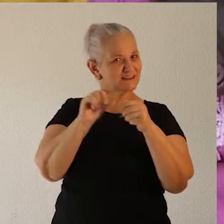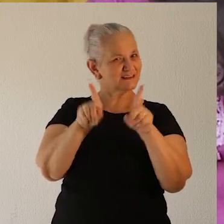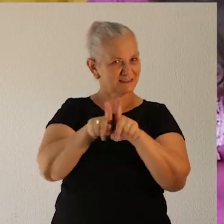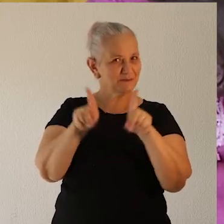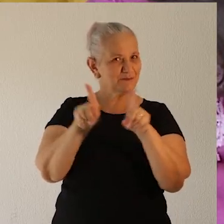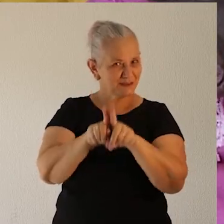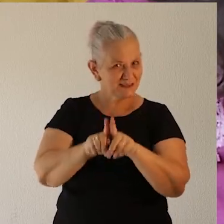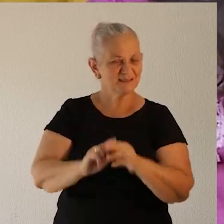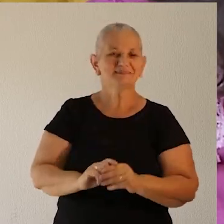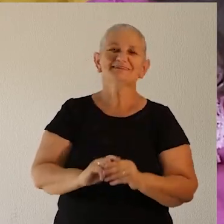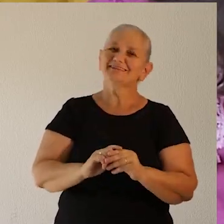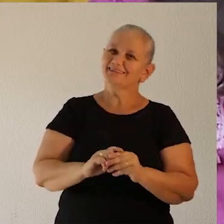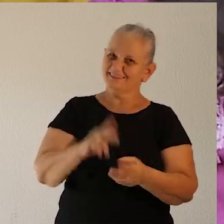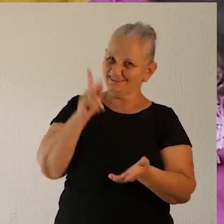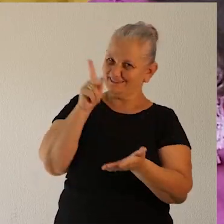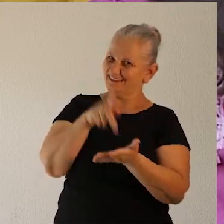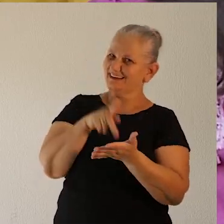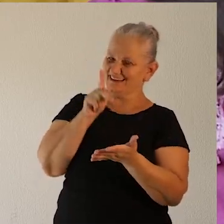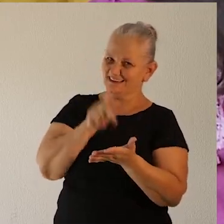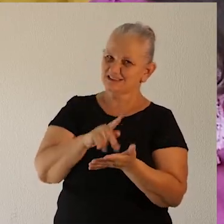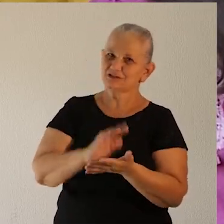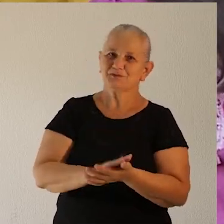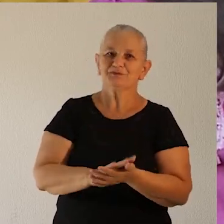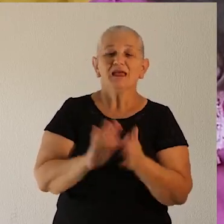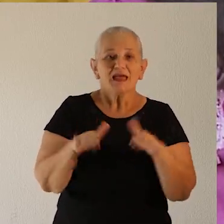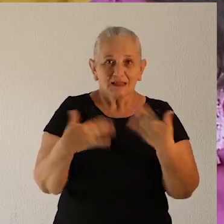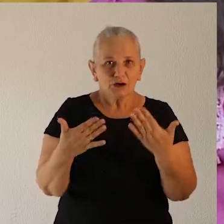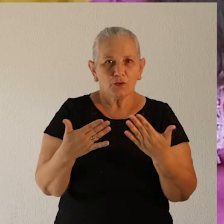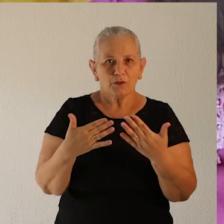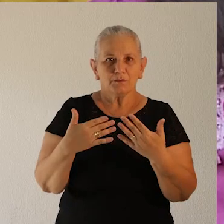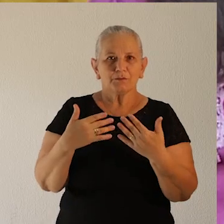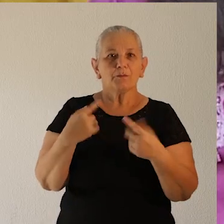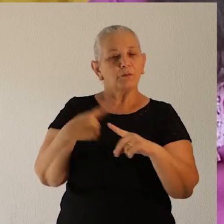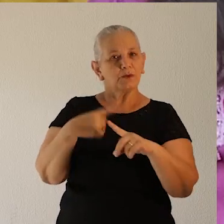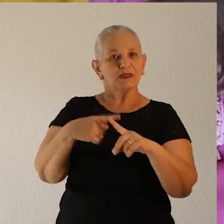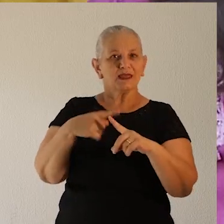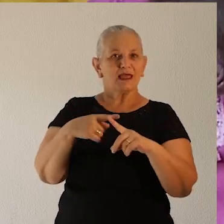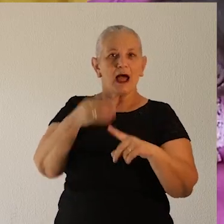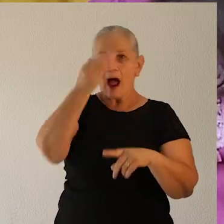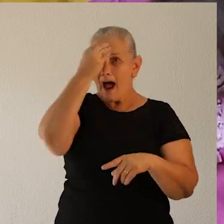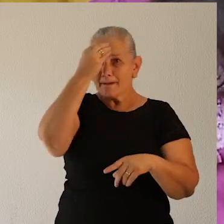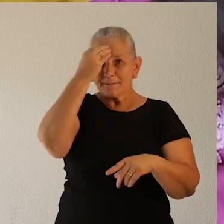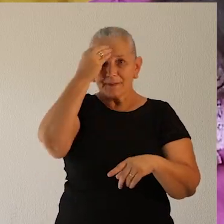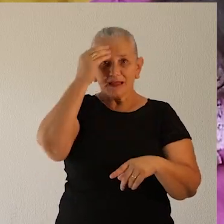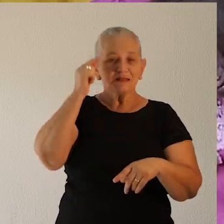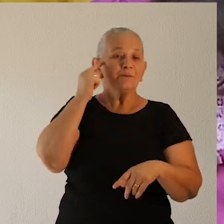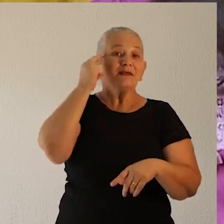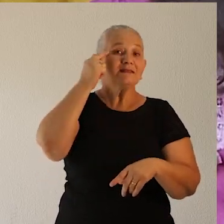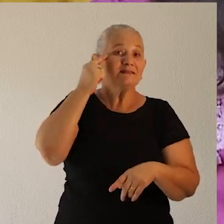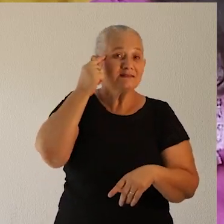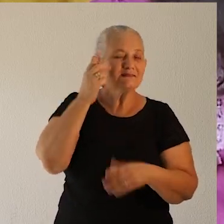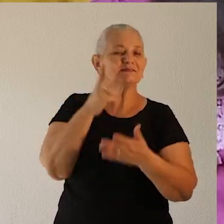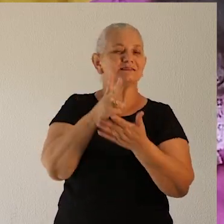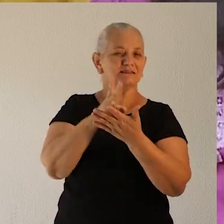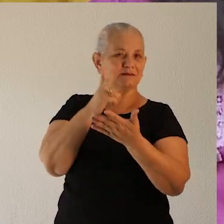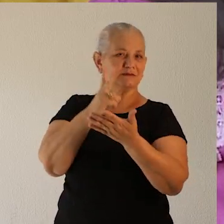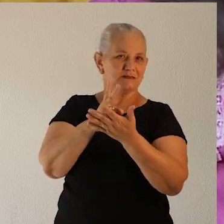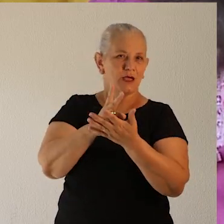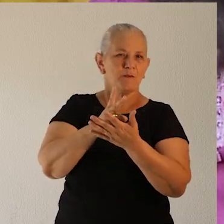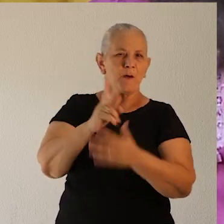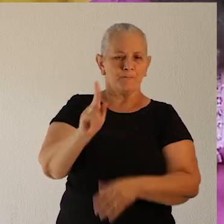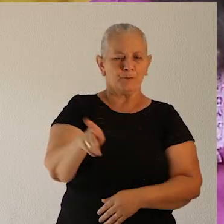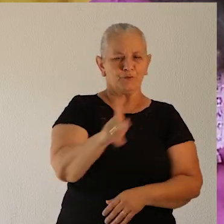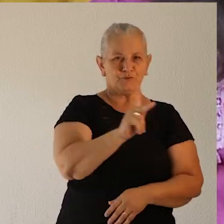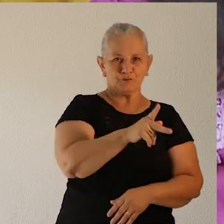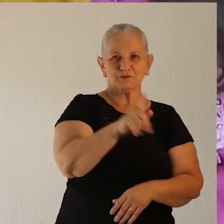novamente o livro De Onde Vem o Meu Caderno. Esse tipo de exercício, né, que vocês podem fazer em cima dos livros que vocês têm, que as professoras